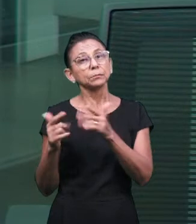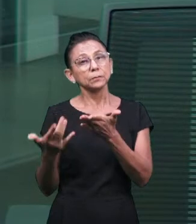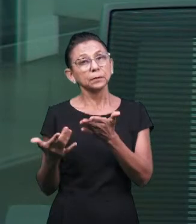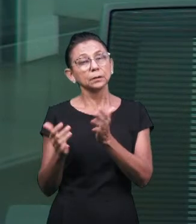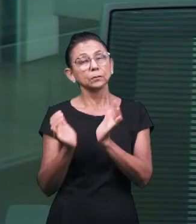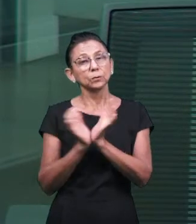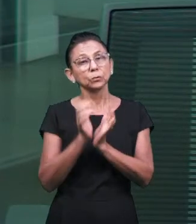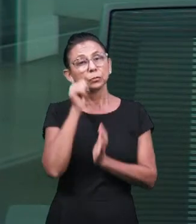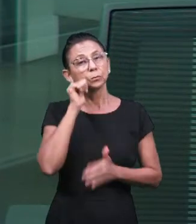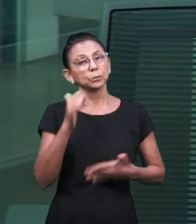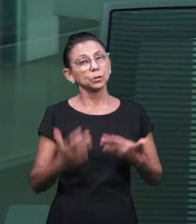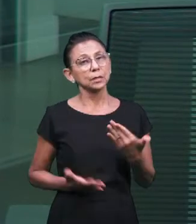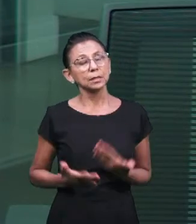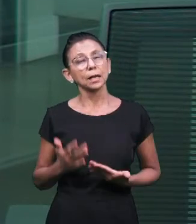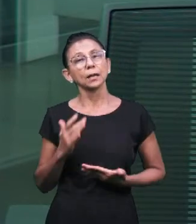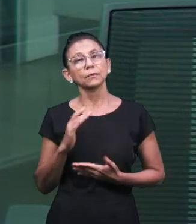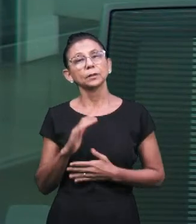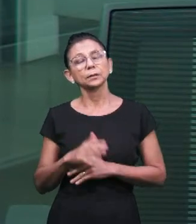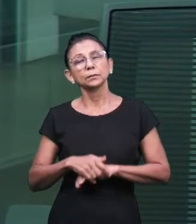para as demais.